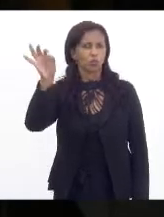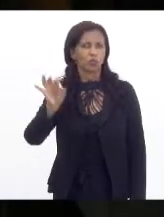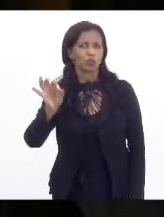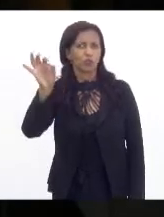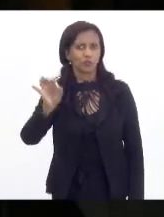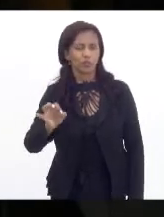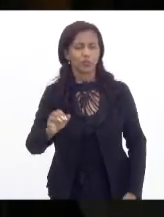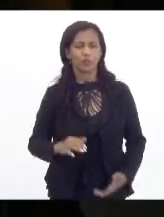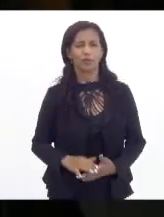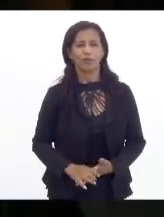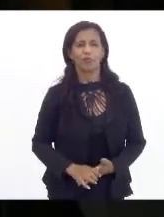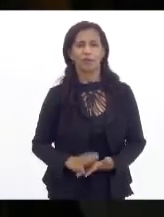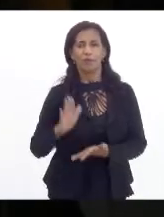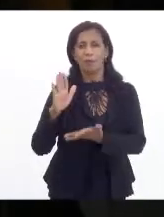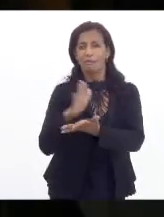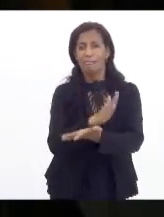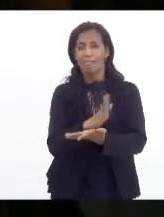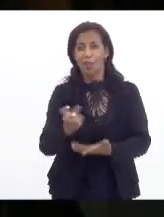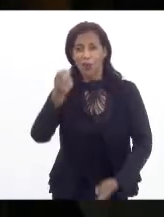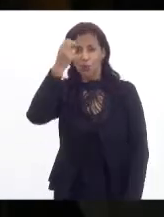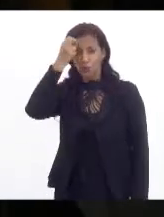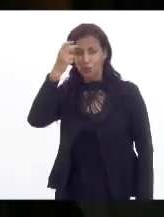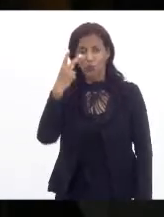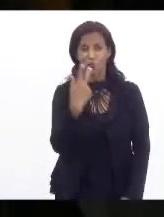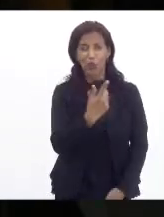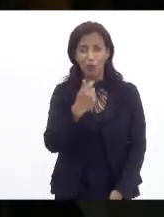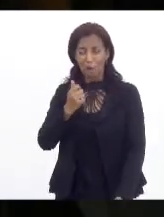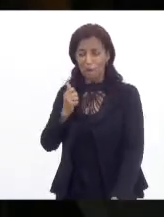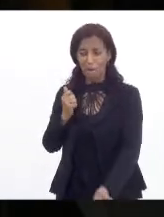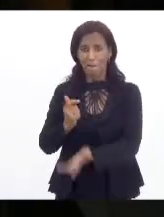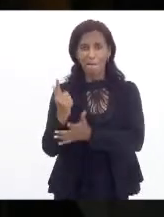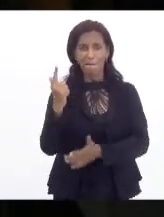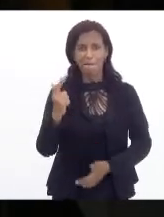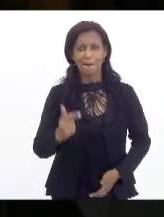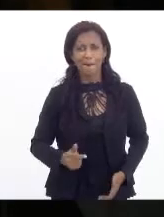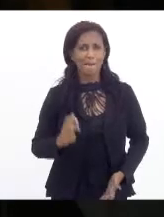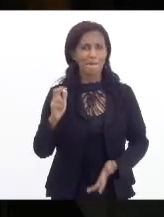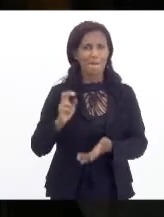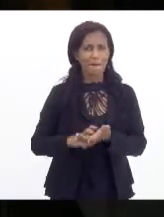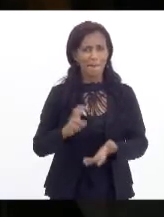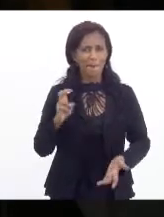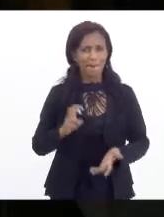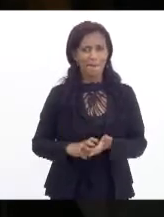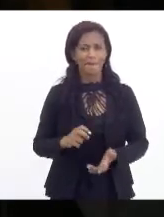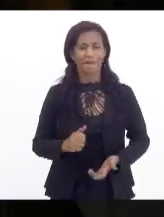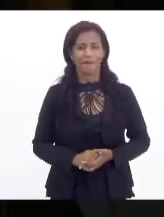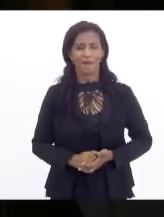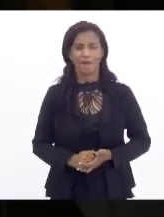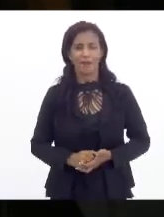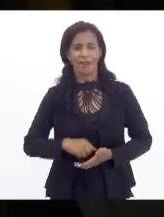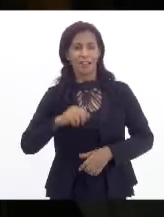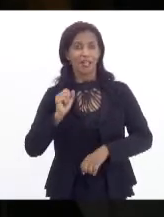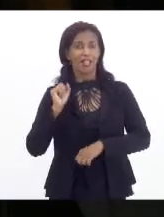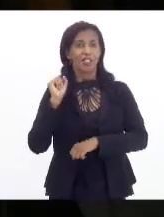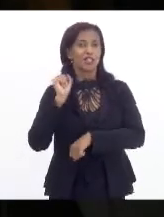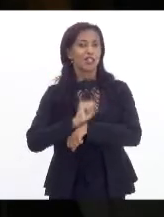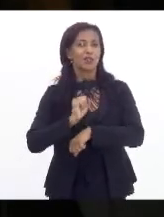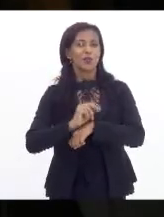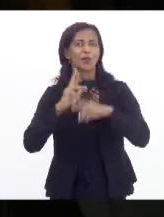2 pontos percentuais, algum esperto comprou de manhã. Deu a coletiva de